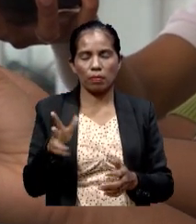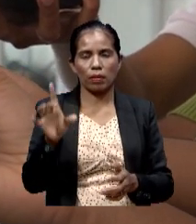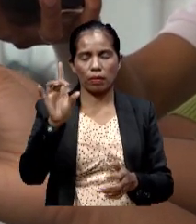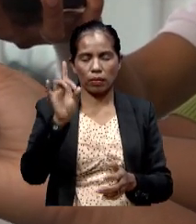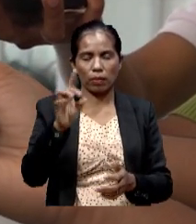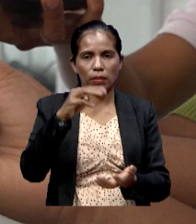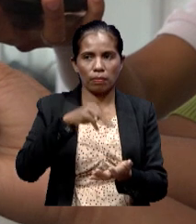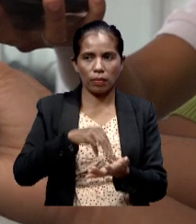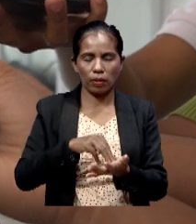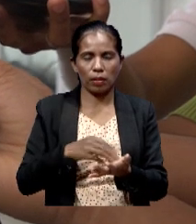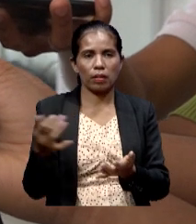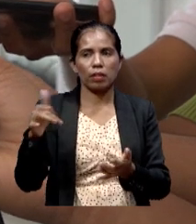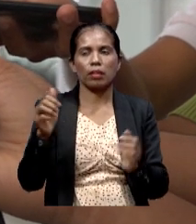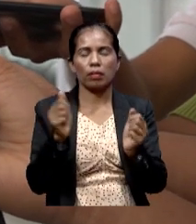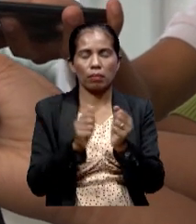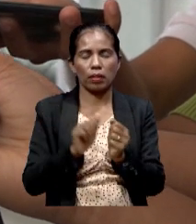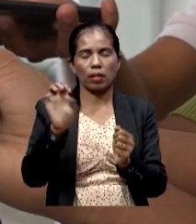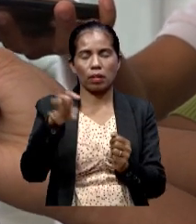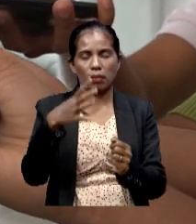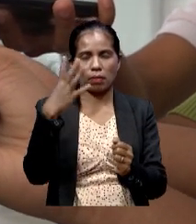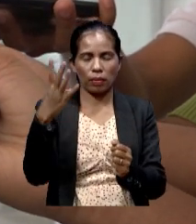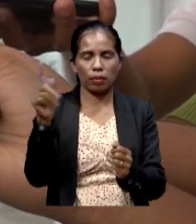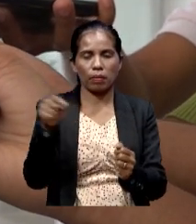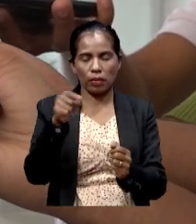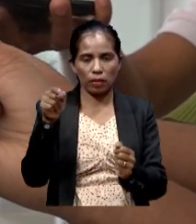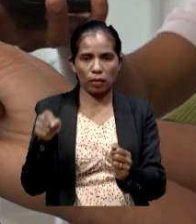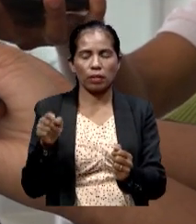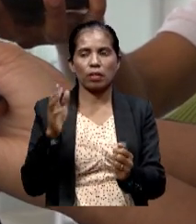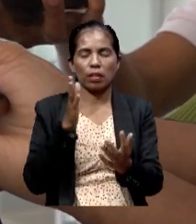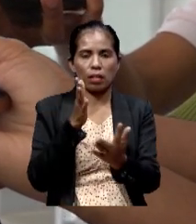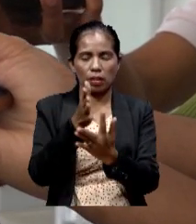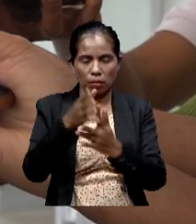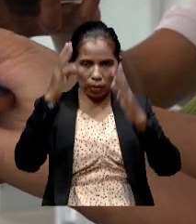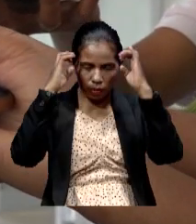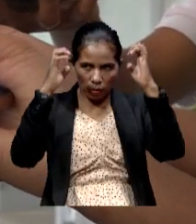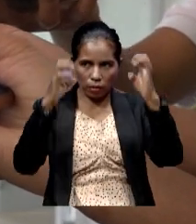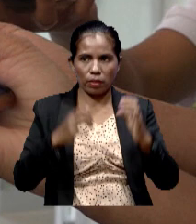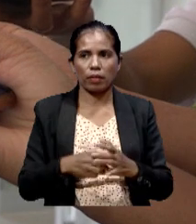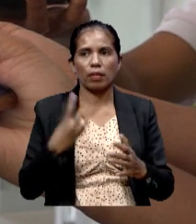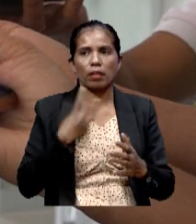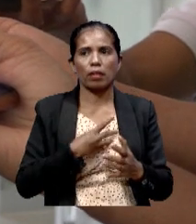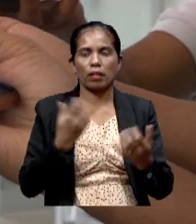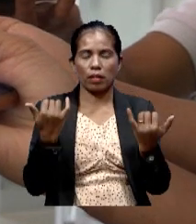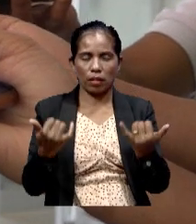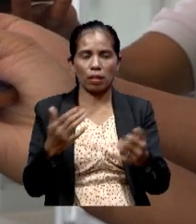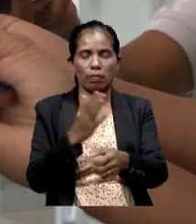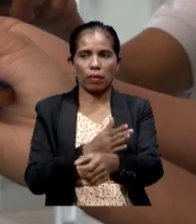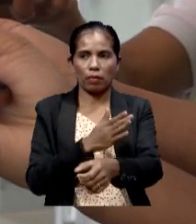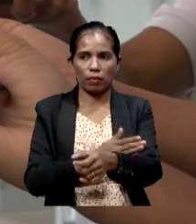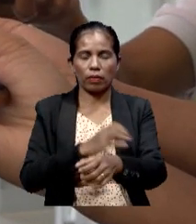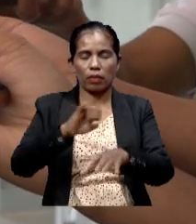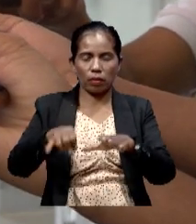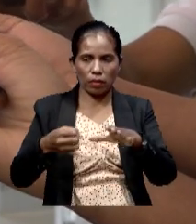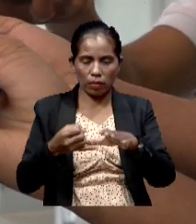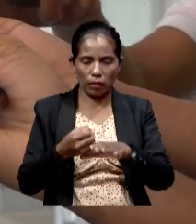né, será quase 15% de etmaka e acesso à educação. Então, se está cara promove educação inclusiva,